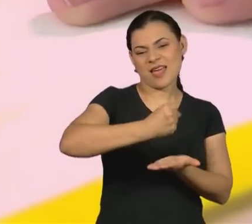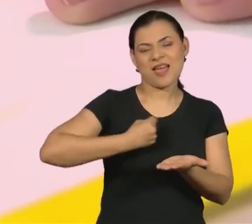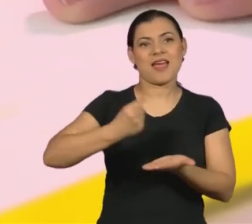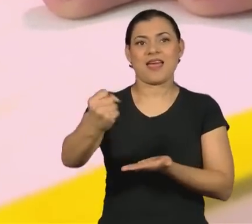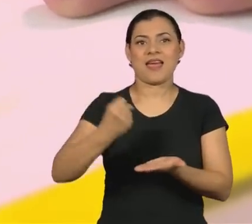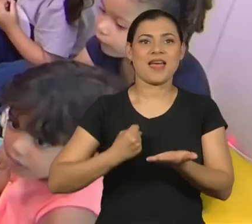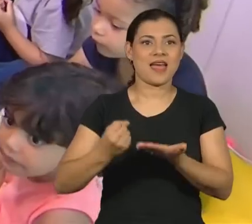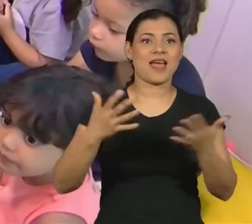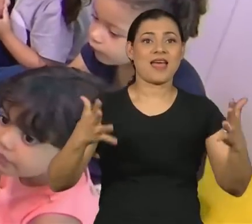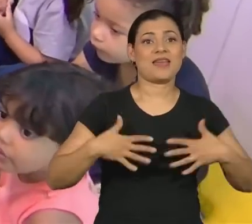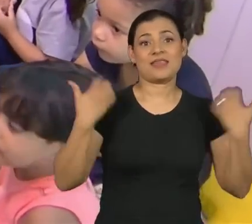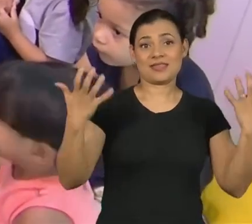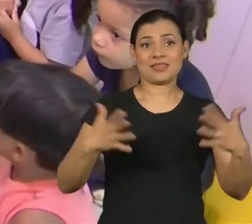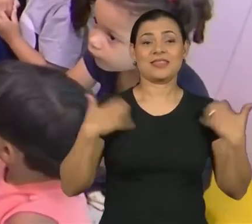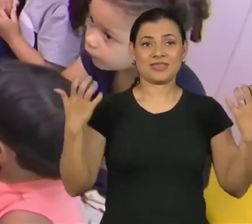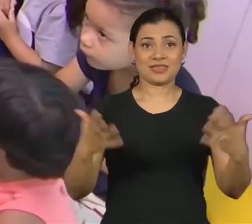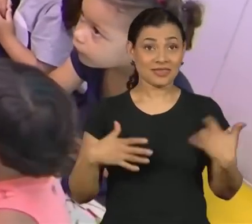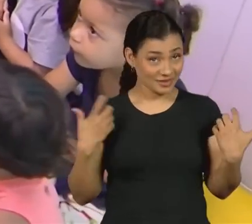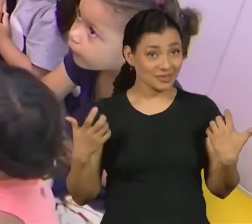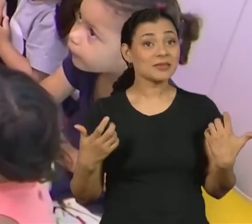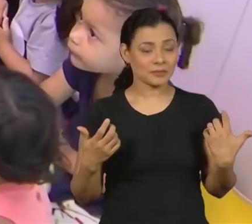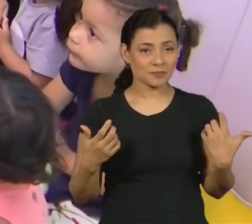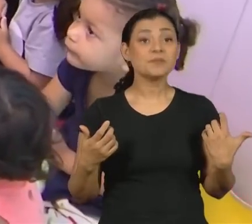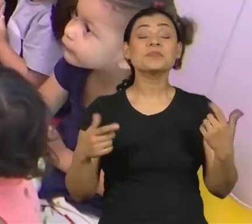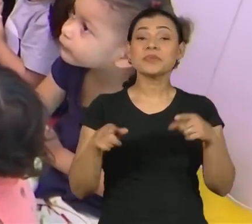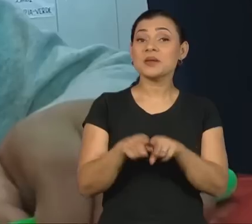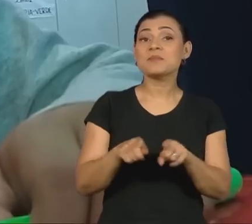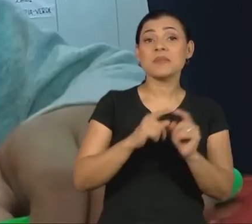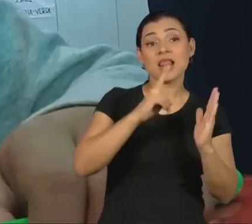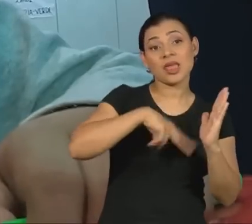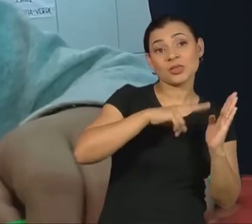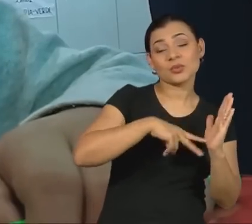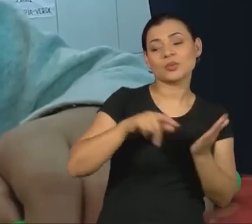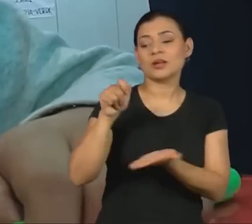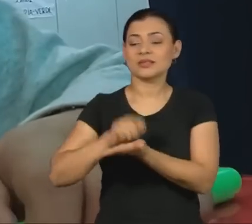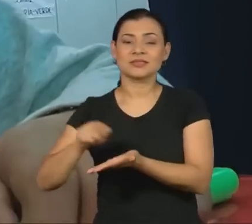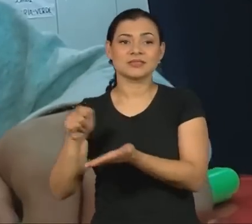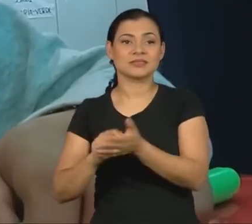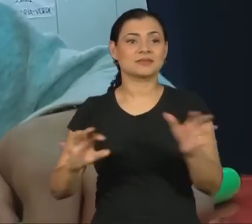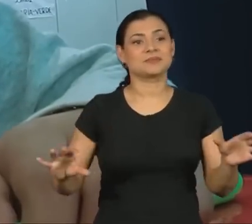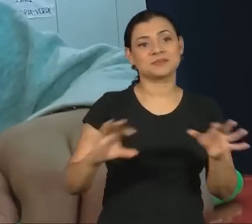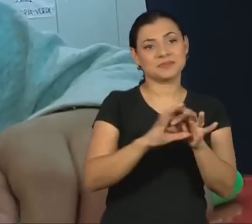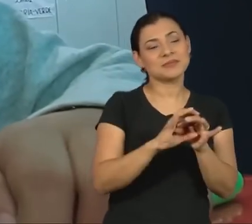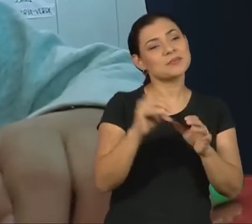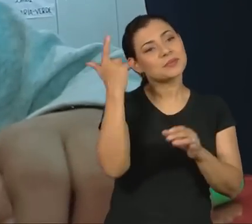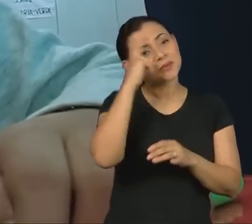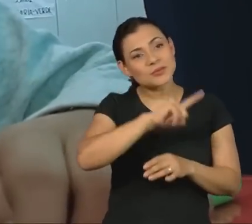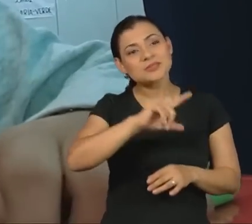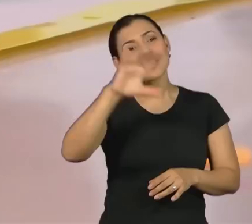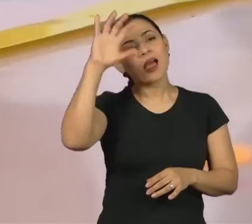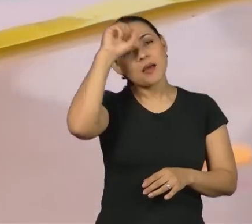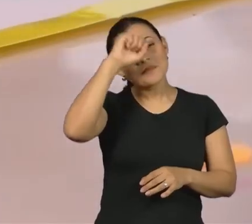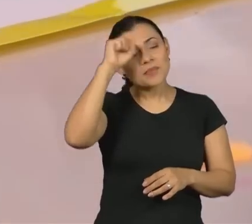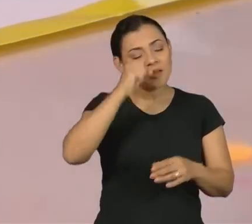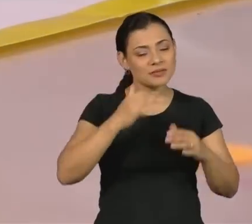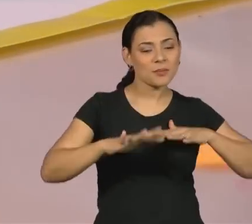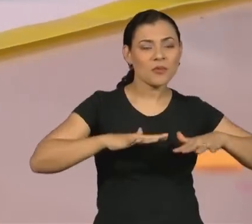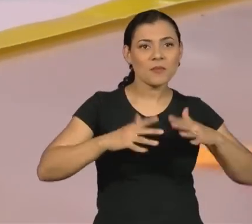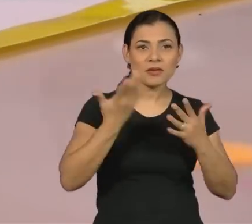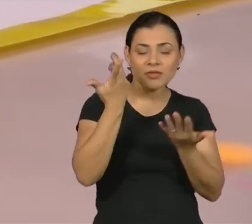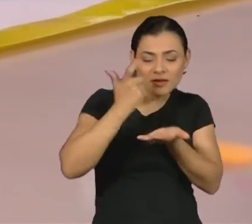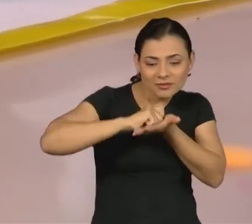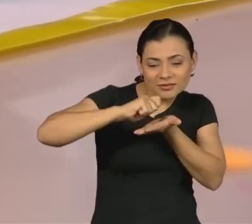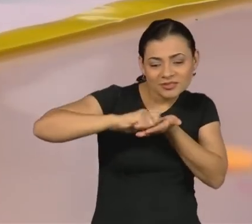garatuja. Então, nós juntamos a leitura junto com a escrita, para eles terem aquela coordenação motora, a fina